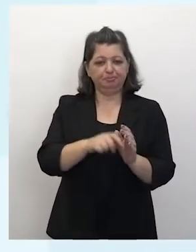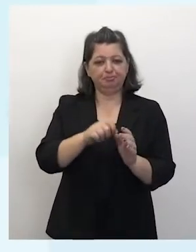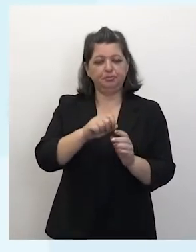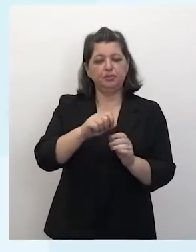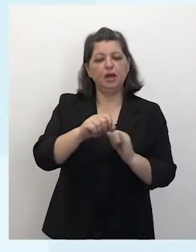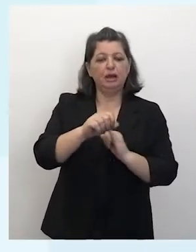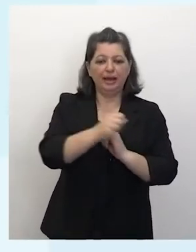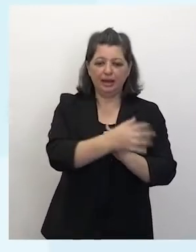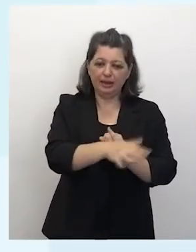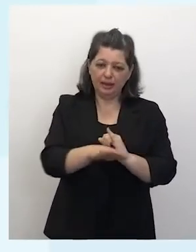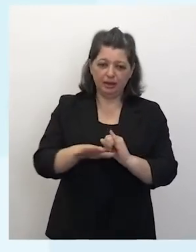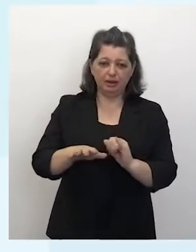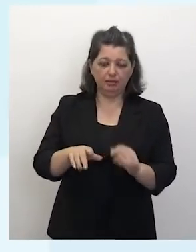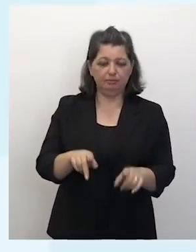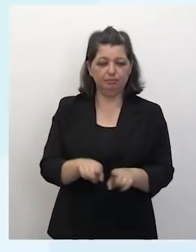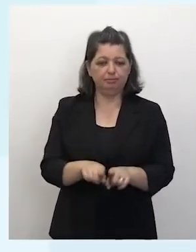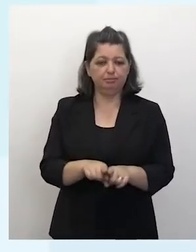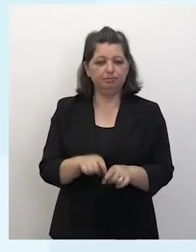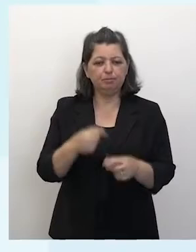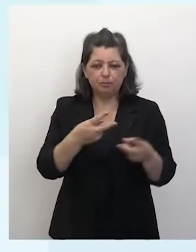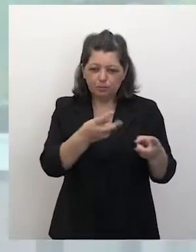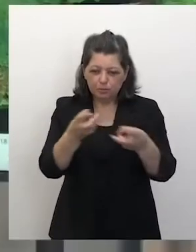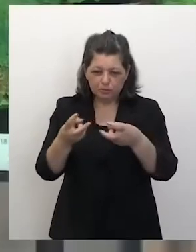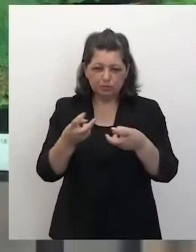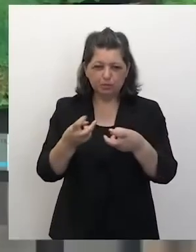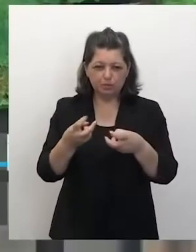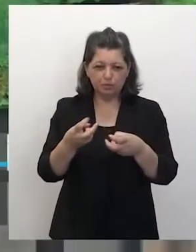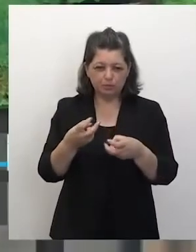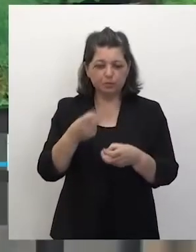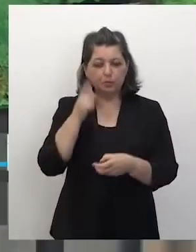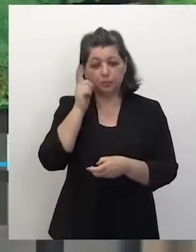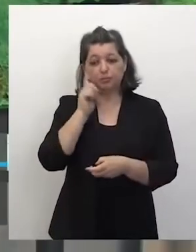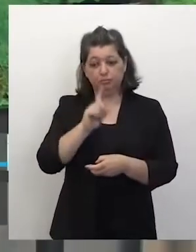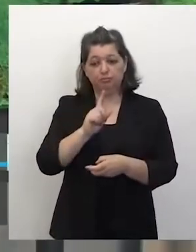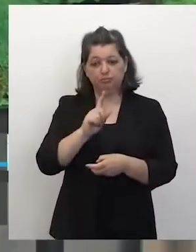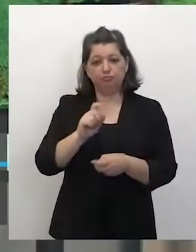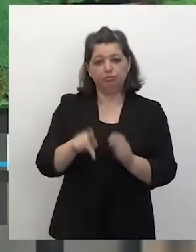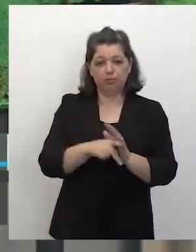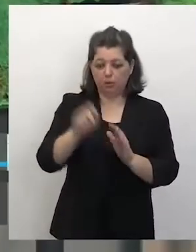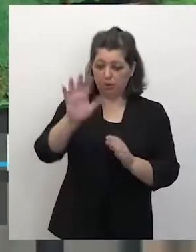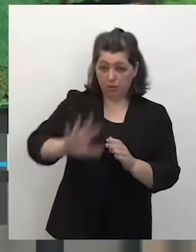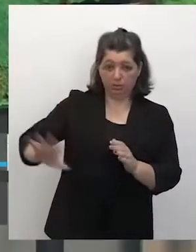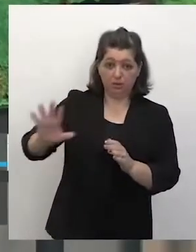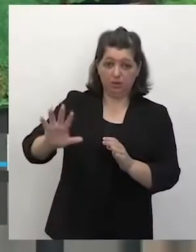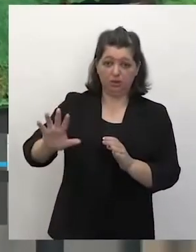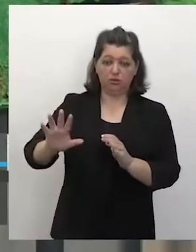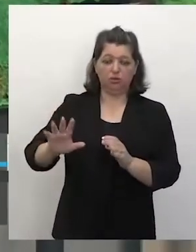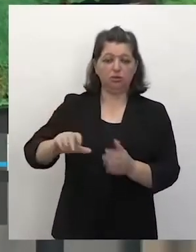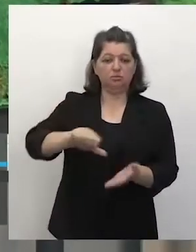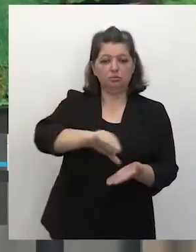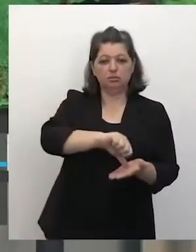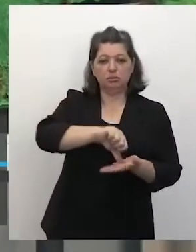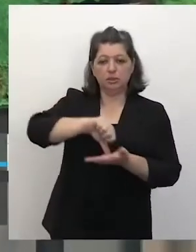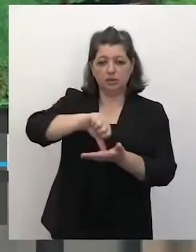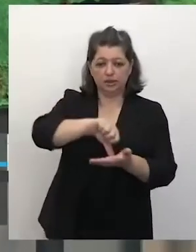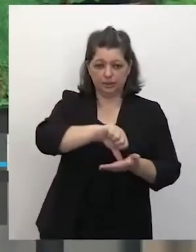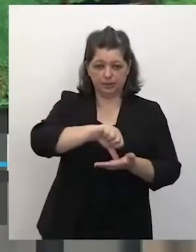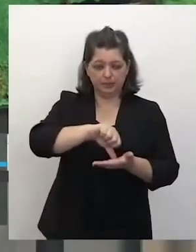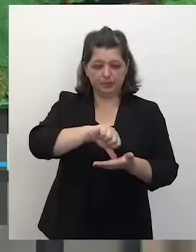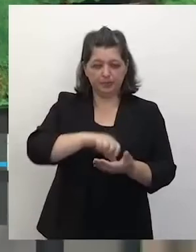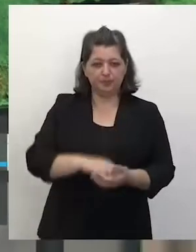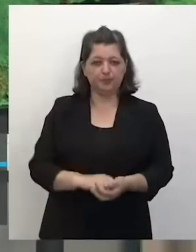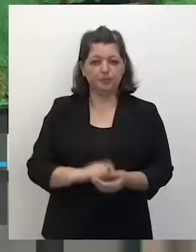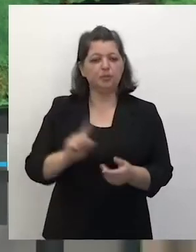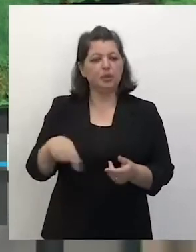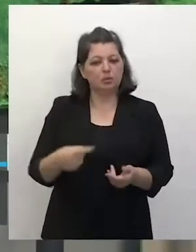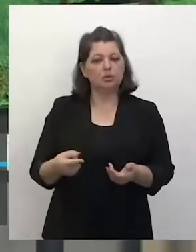Então toda essa observação a gente consegue ver numa imagem de satélite, que logicamente depois ela é transposta para